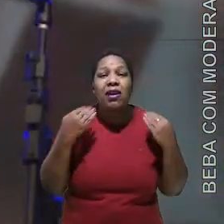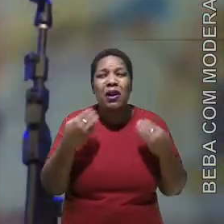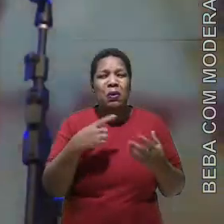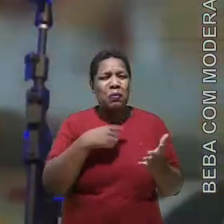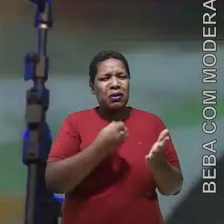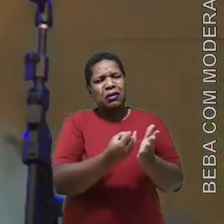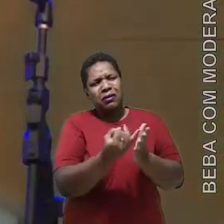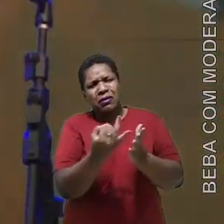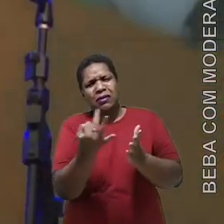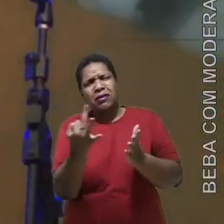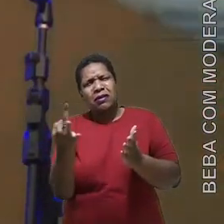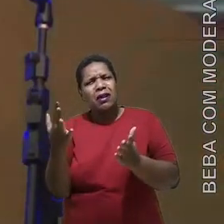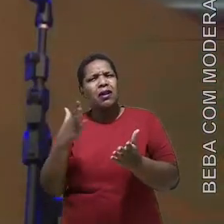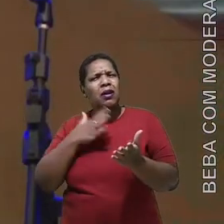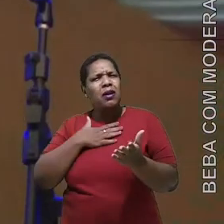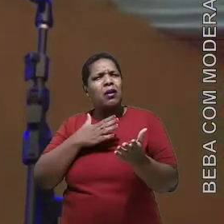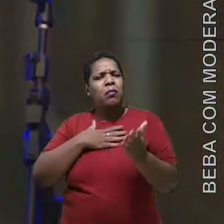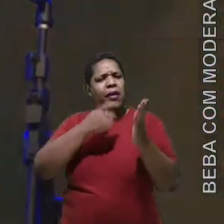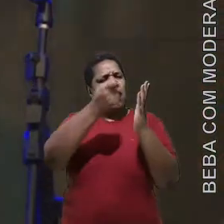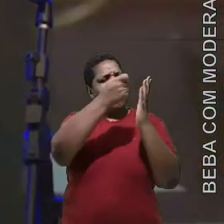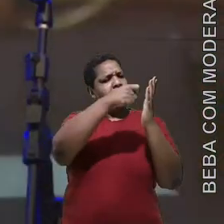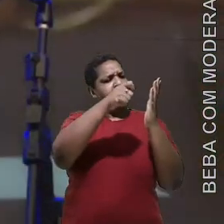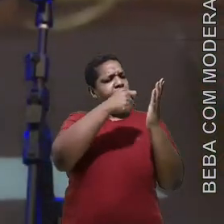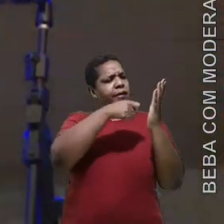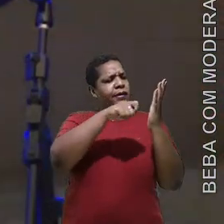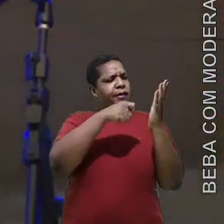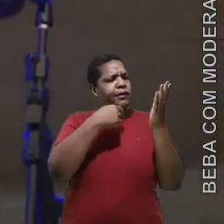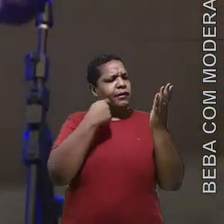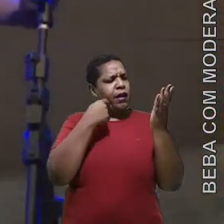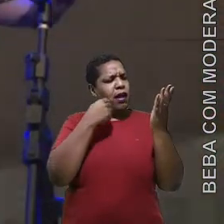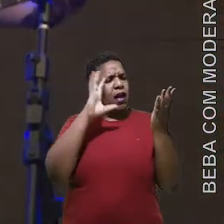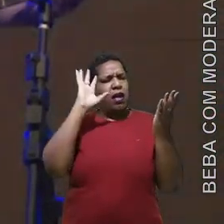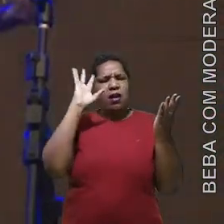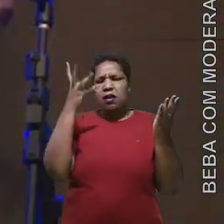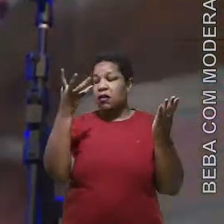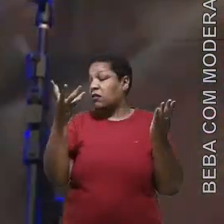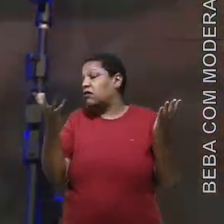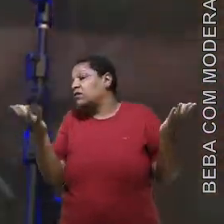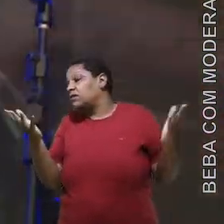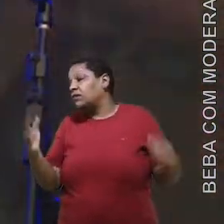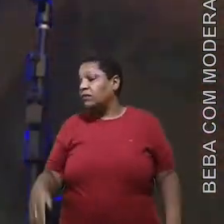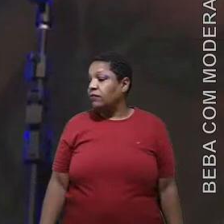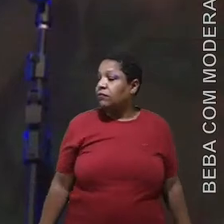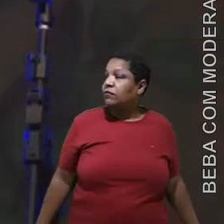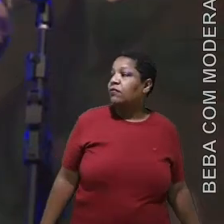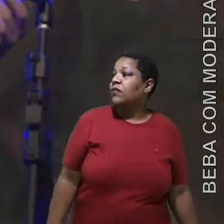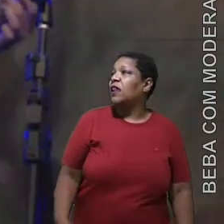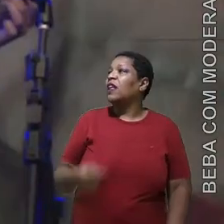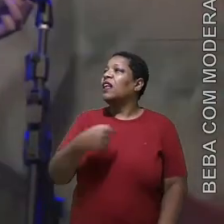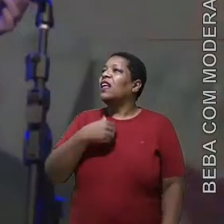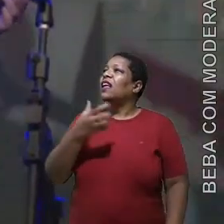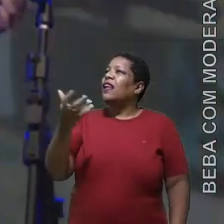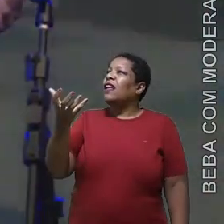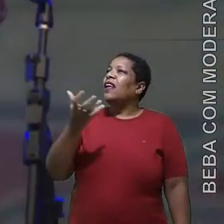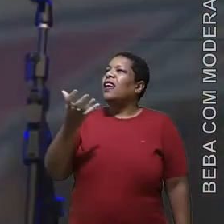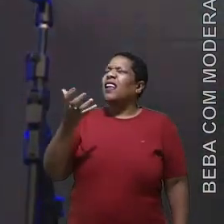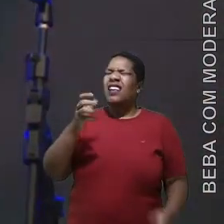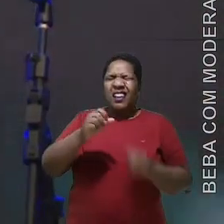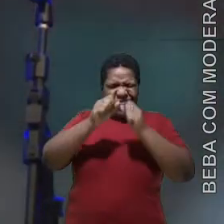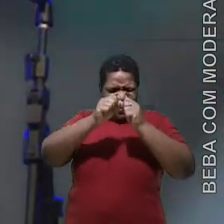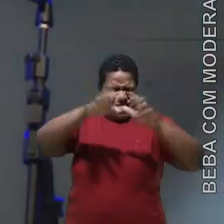e depois que não tem aqui por favor eu quero que você